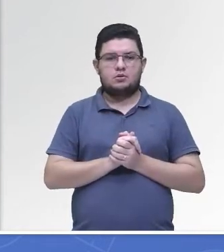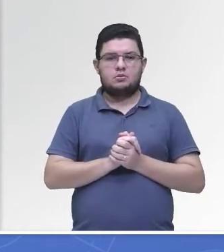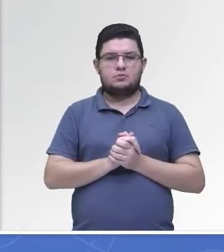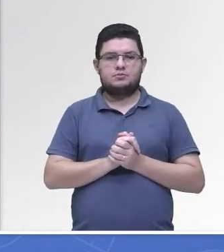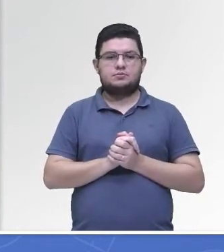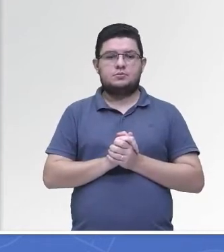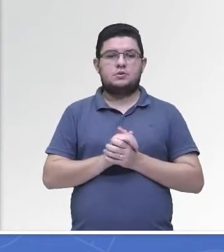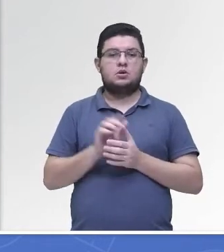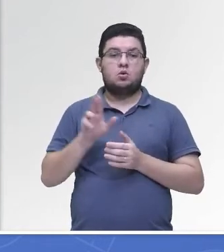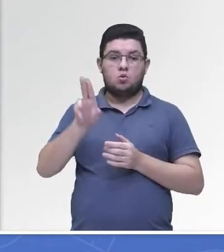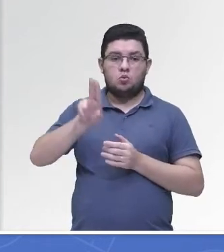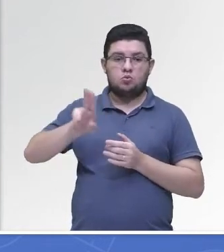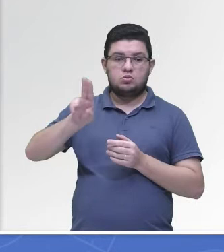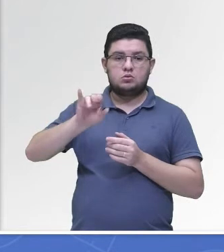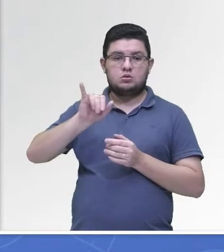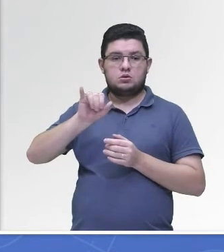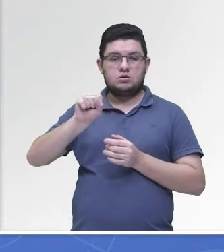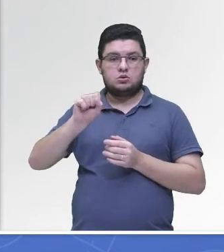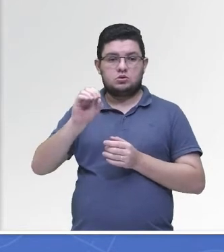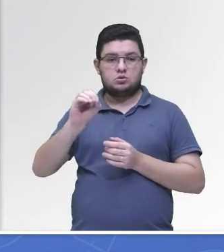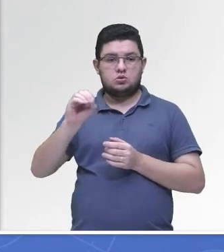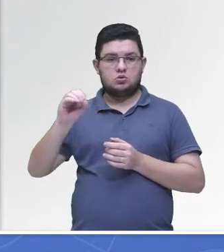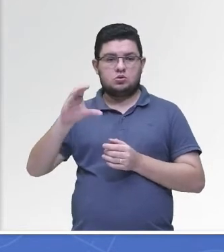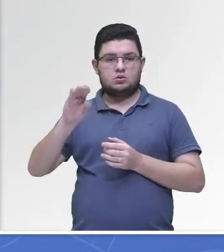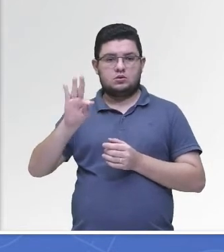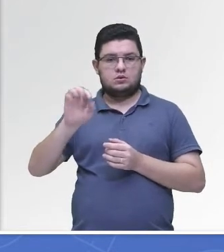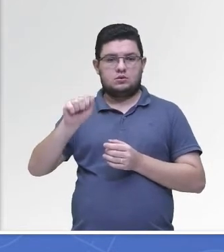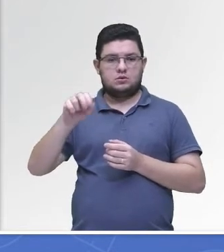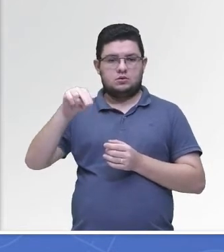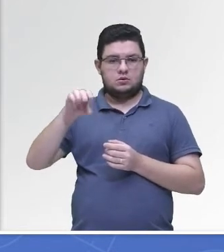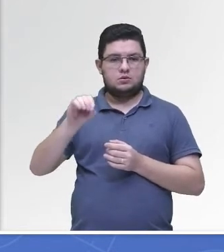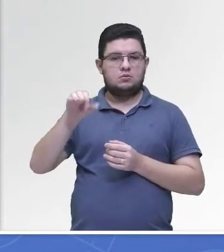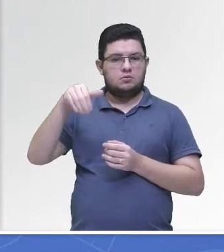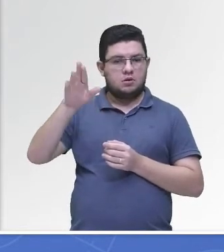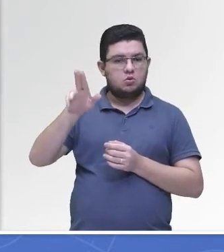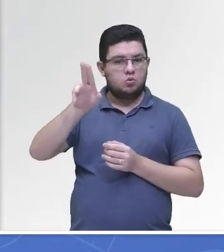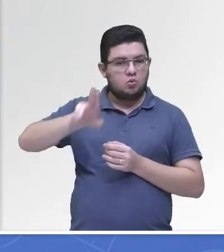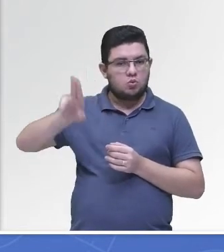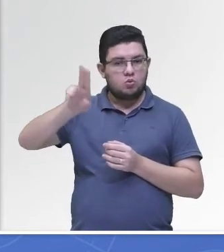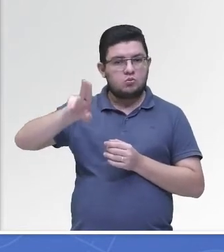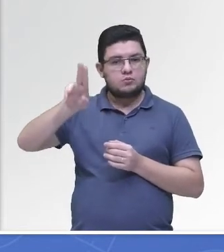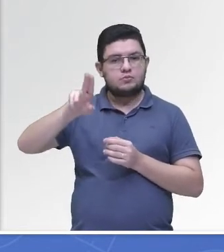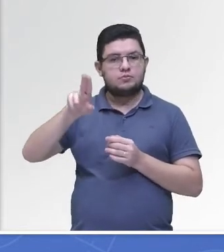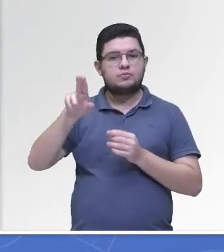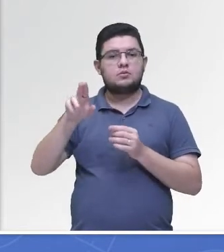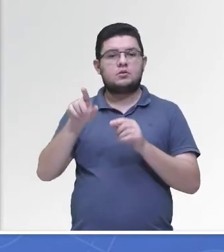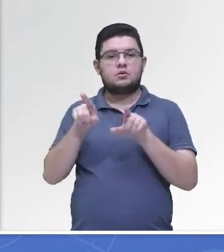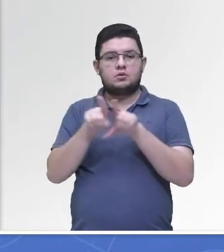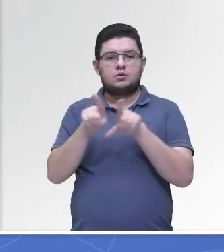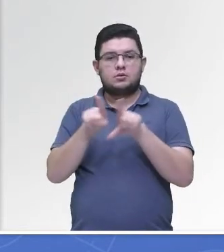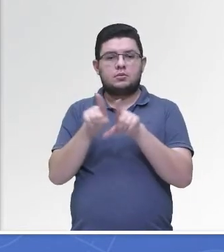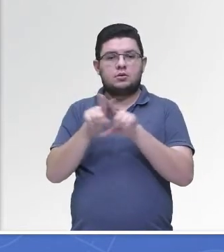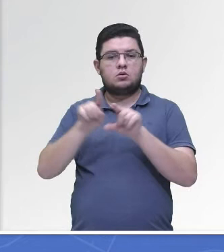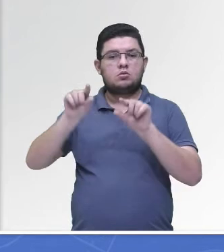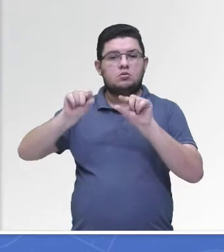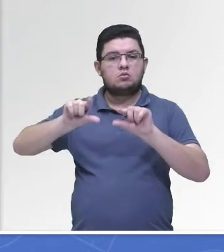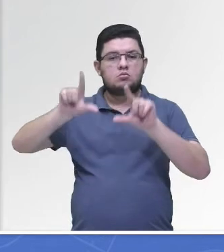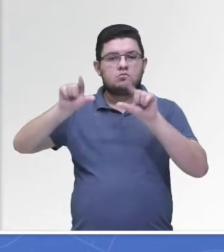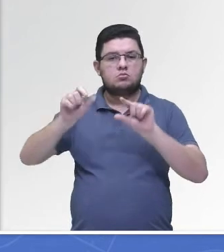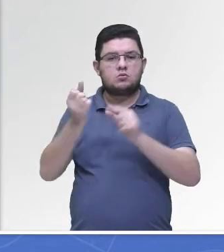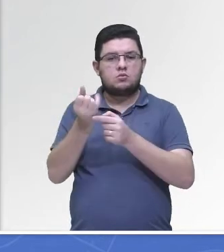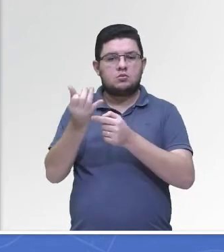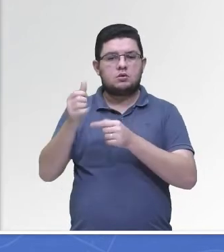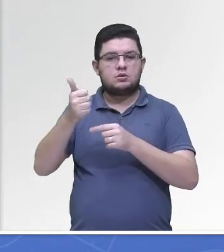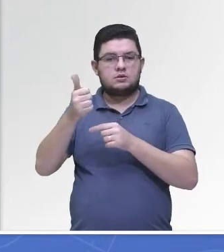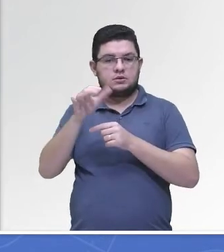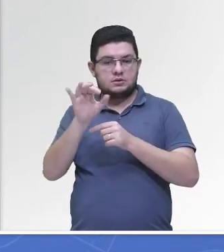detonar. Classifique os átomos de carbono na cadeia do isoctano. Vocês vão classificar os átomos de